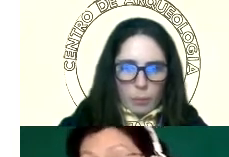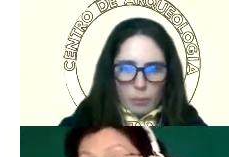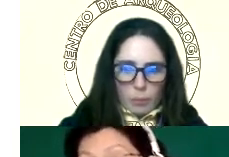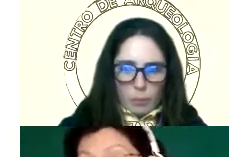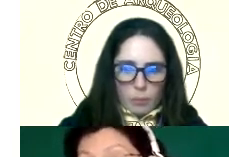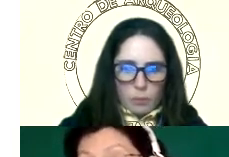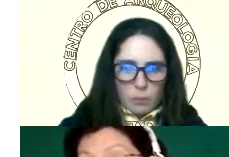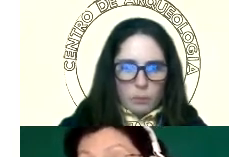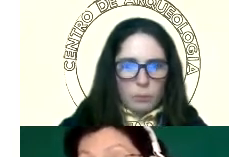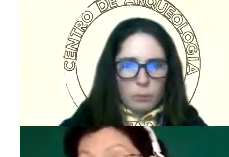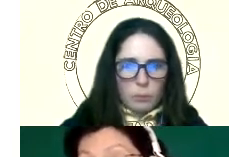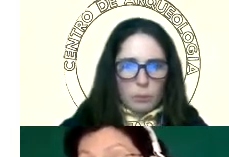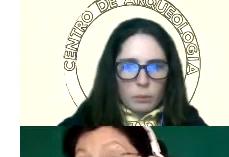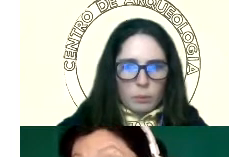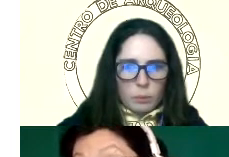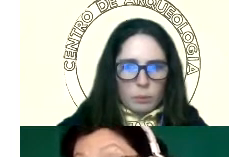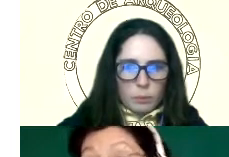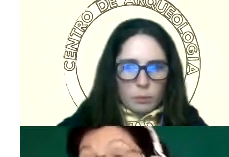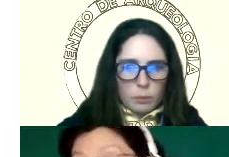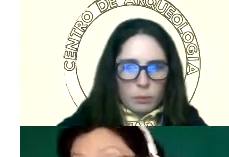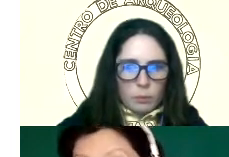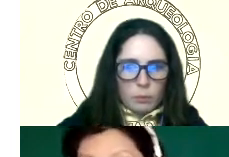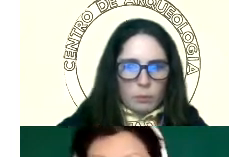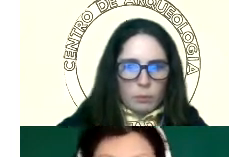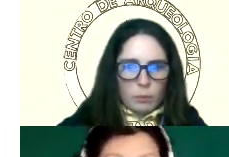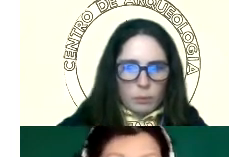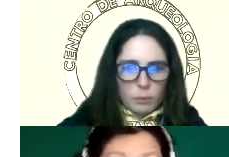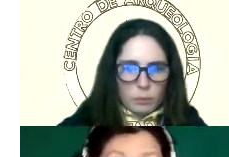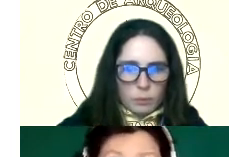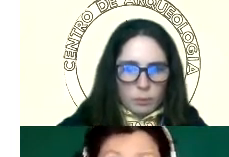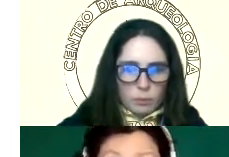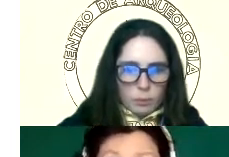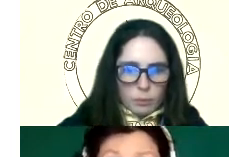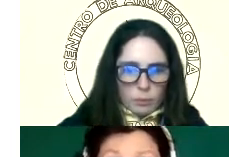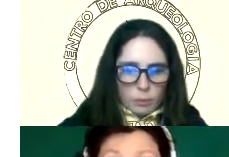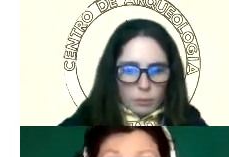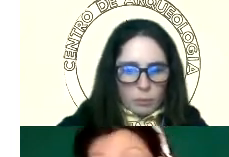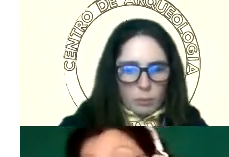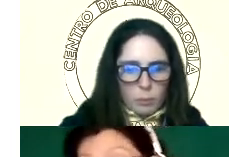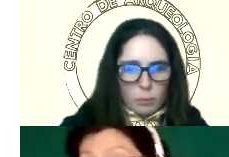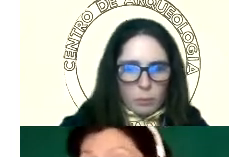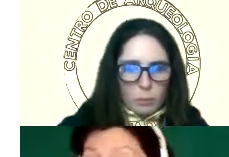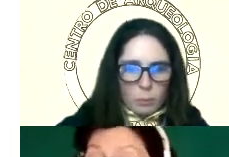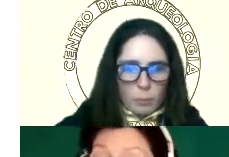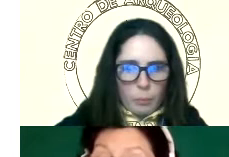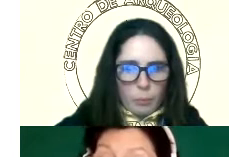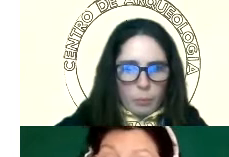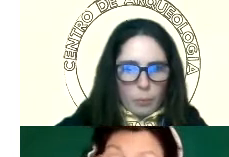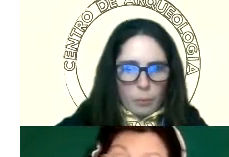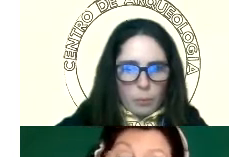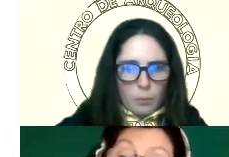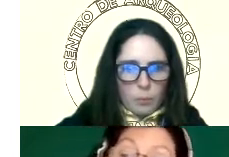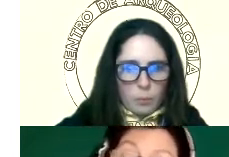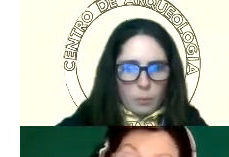automáticos sem contacto, portanto, não intrusivos, e uma outra, a impressão 3D,